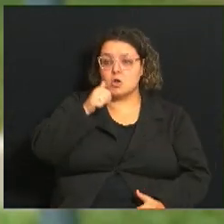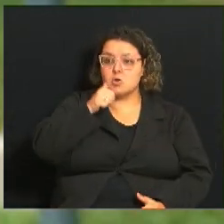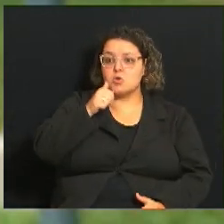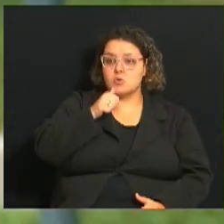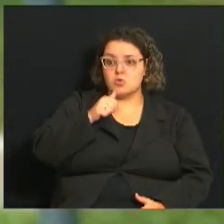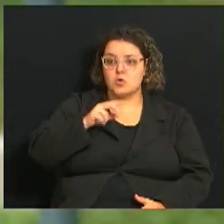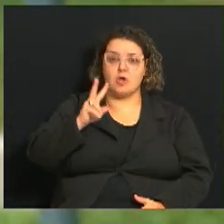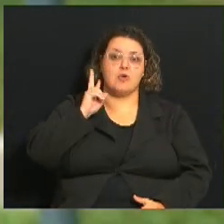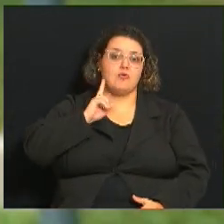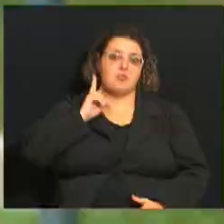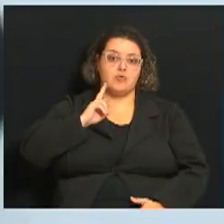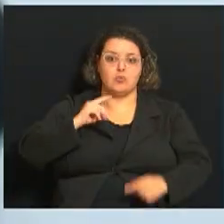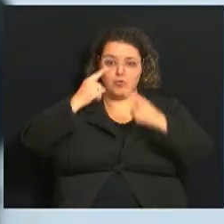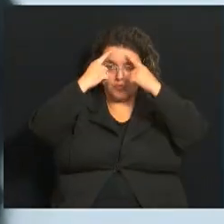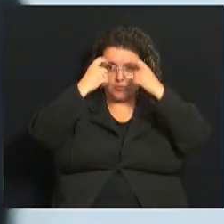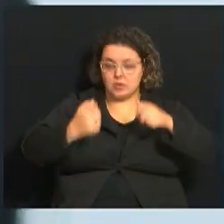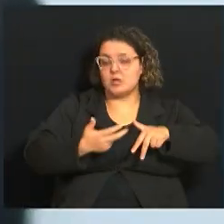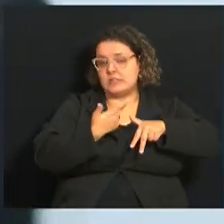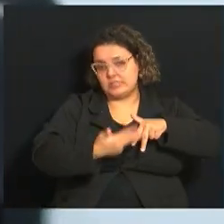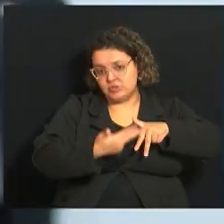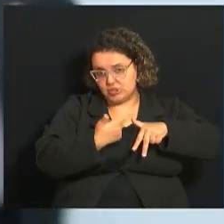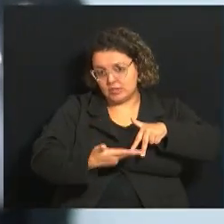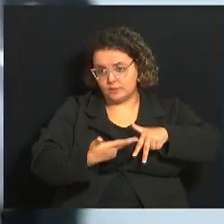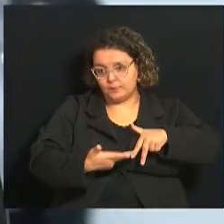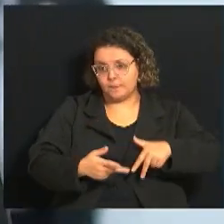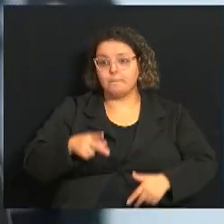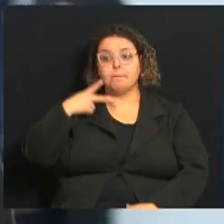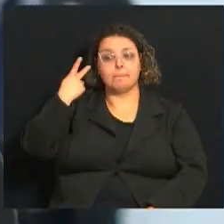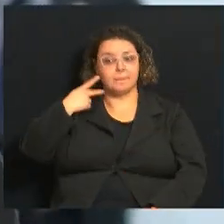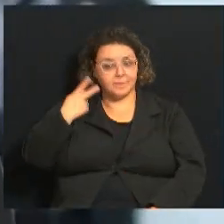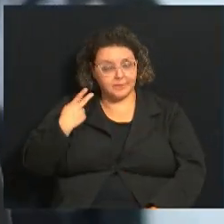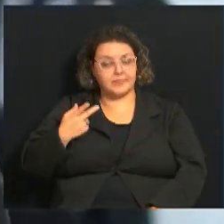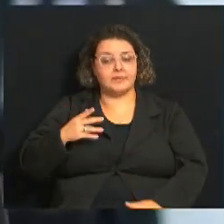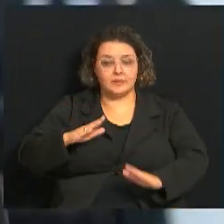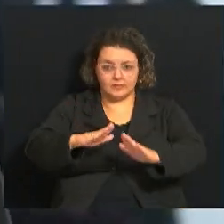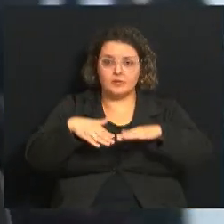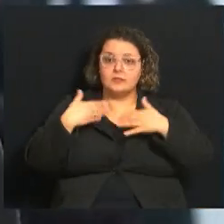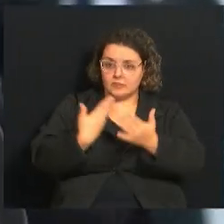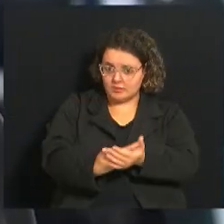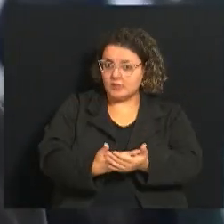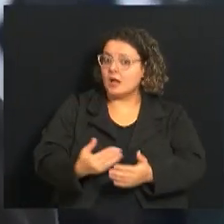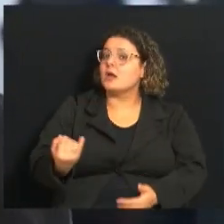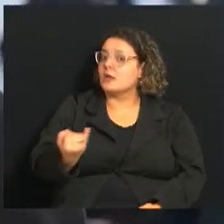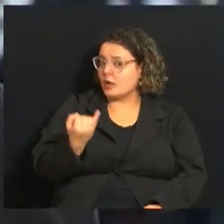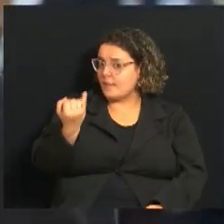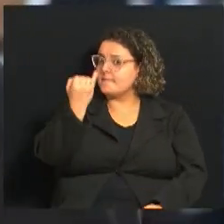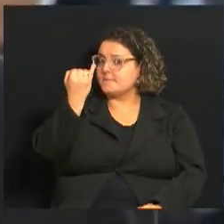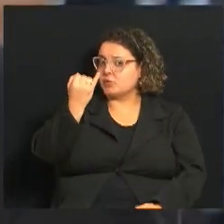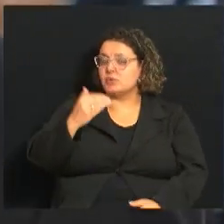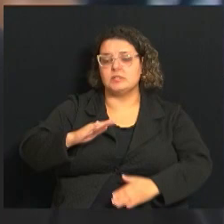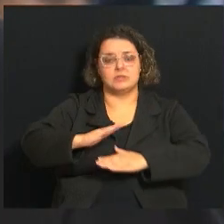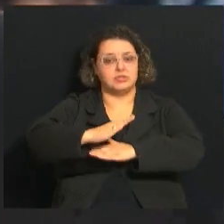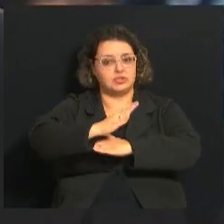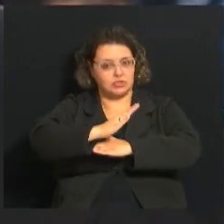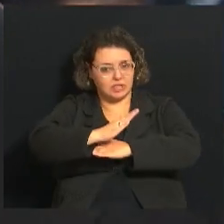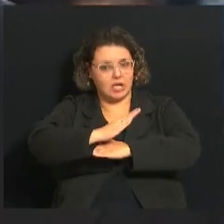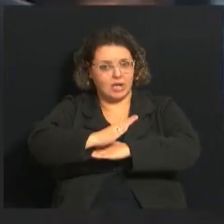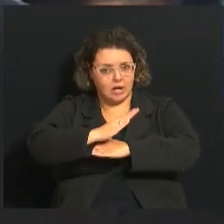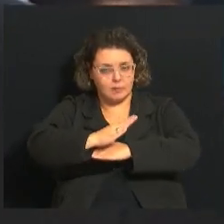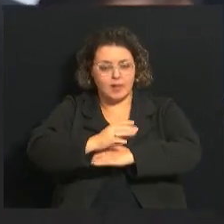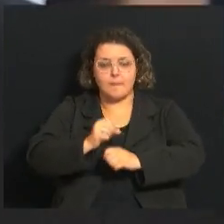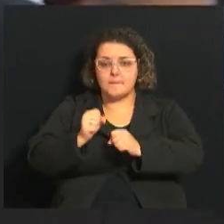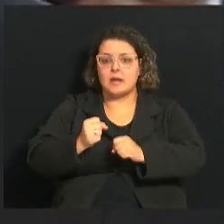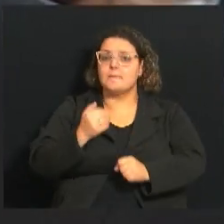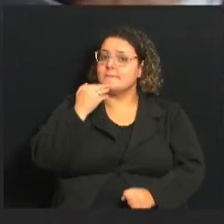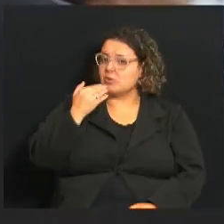de violência de gênero. Para o vereador, o requerimento é uma ferramenta importante da Câmara para cobrar do poder público